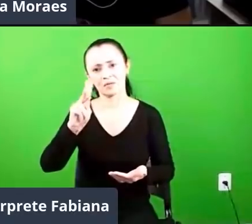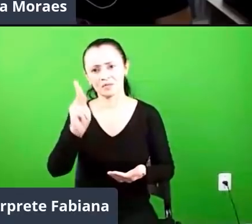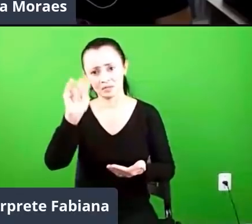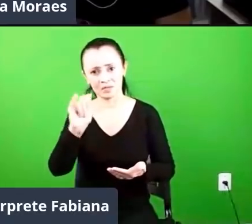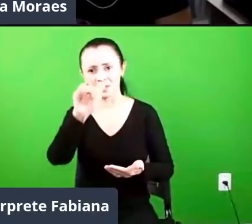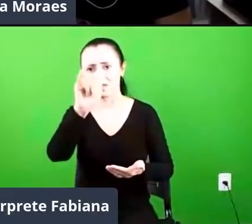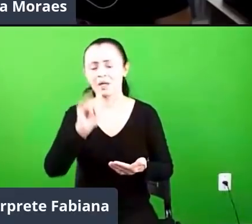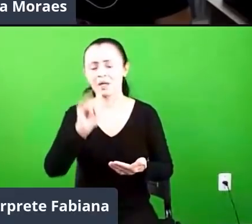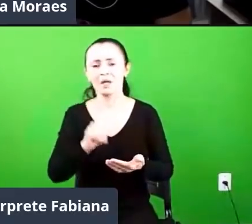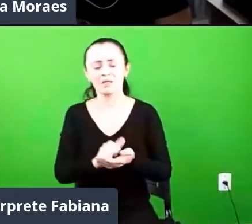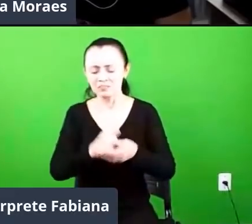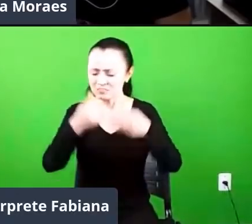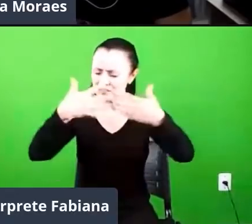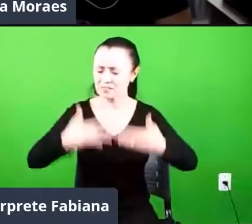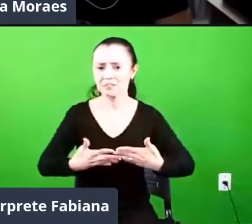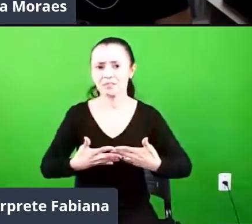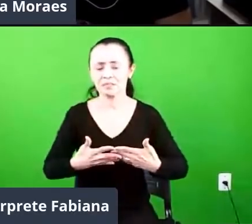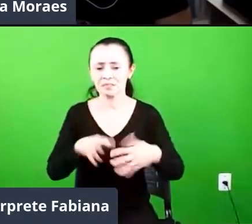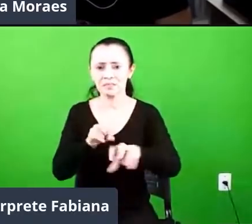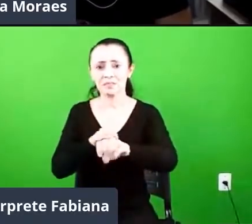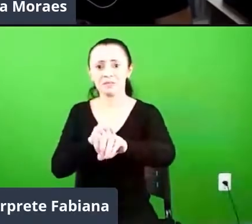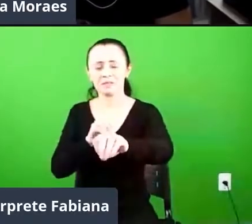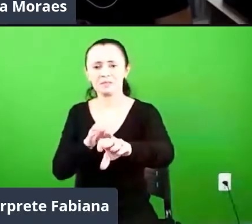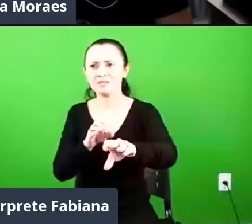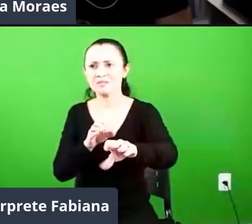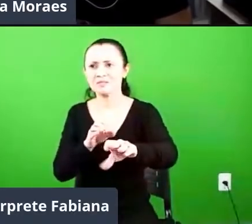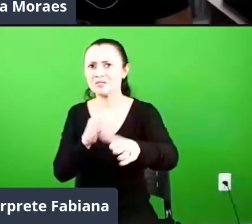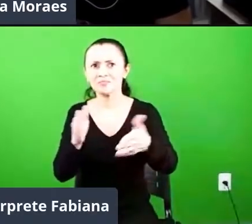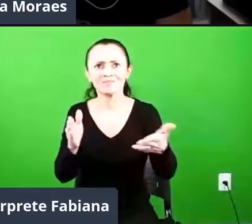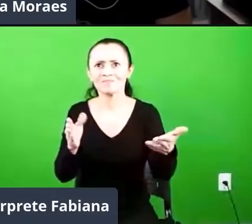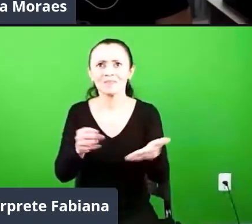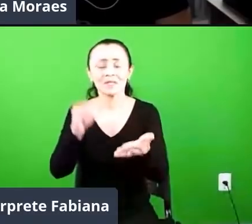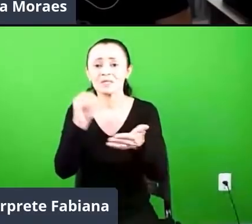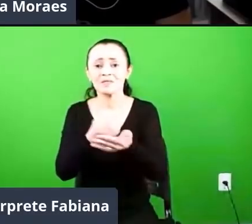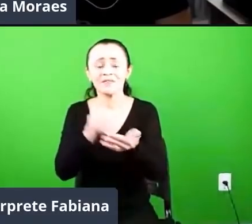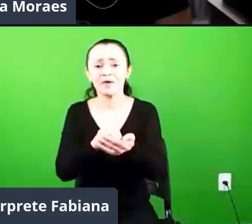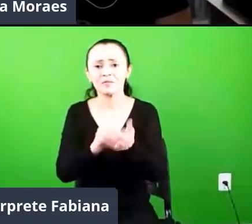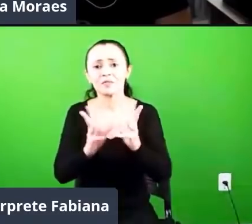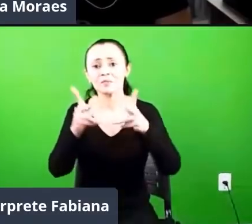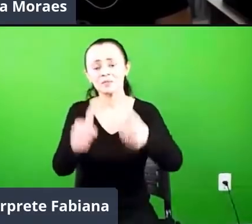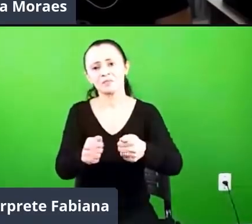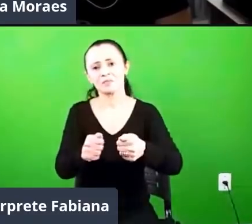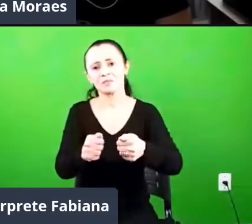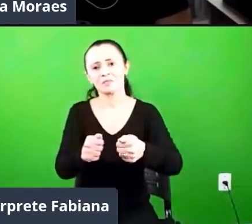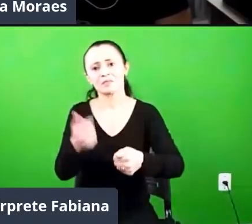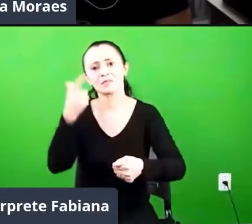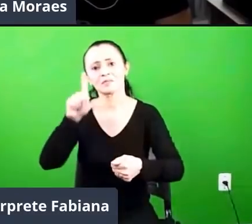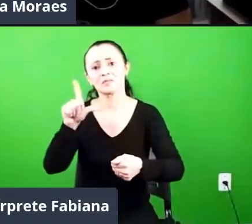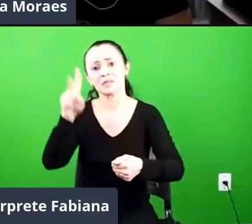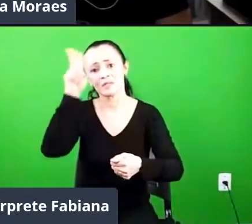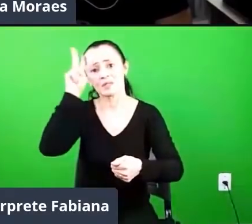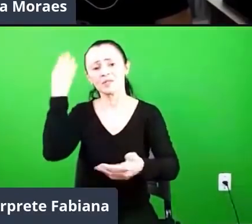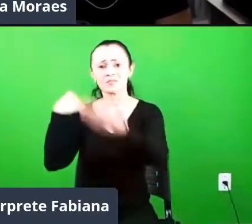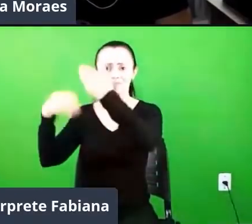acaba negando as nossas conquistas históricas a respeito da educação, né? E um fazer diferente de